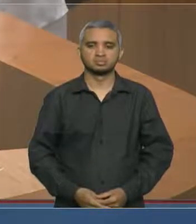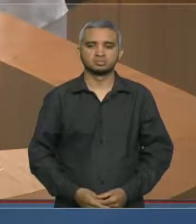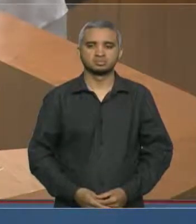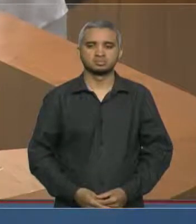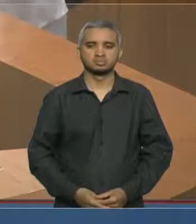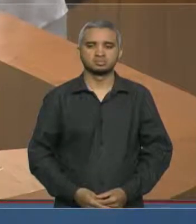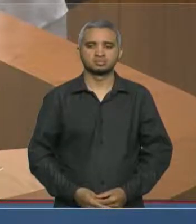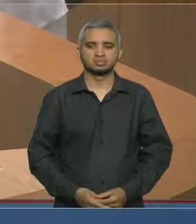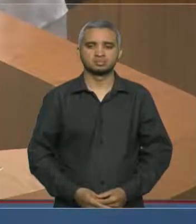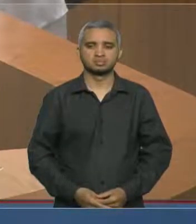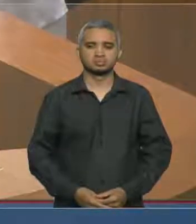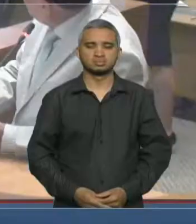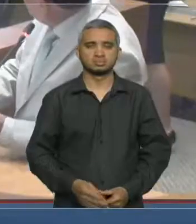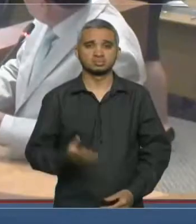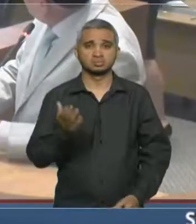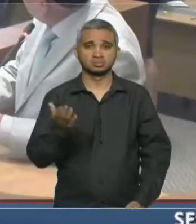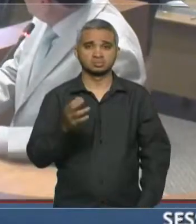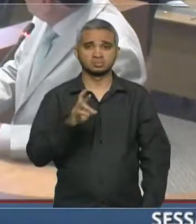Ricardo Dualib.